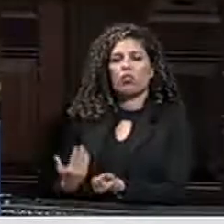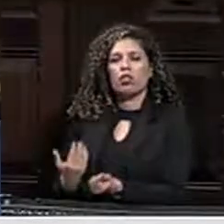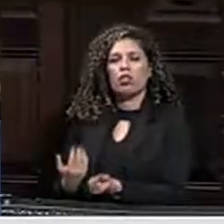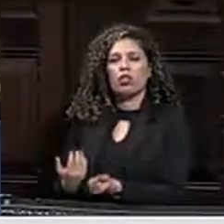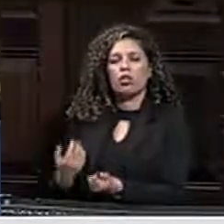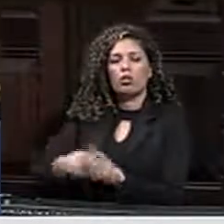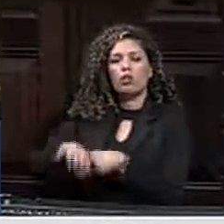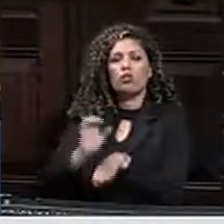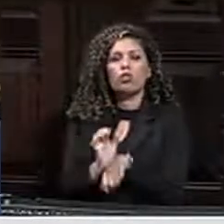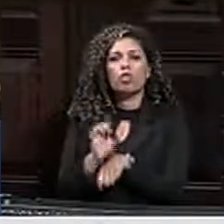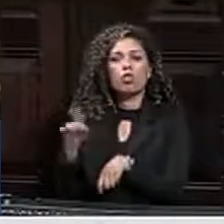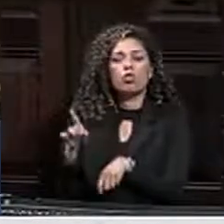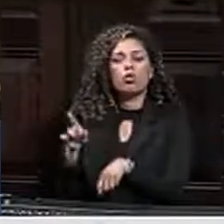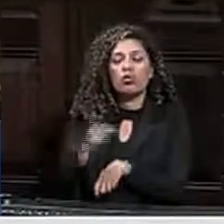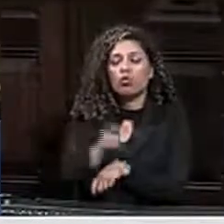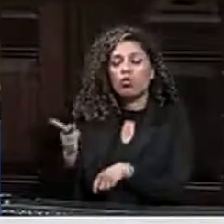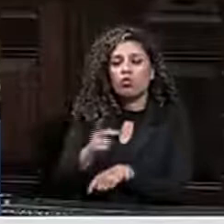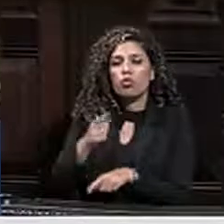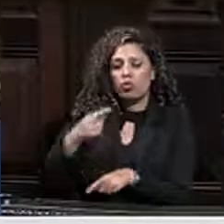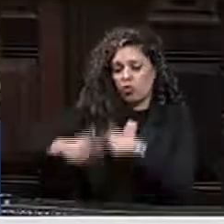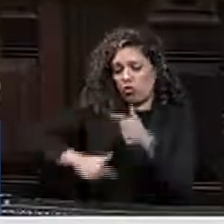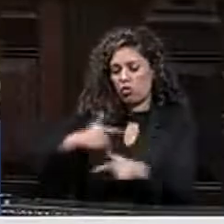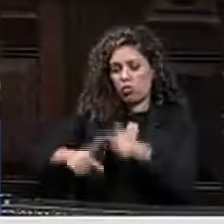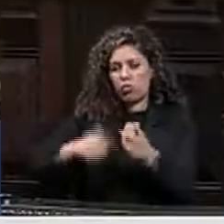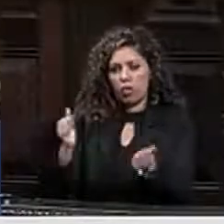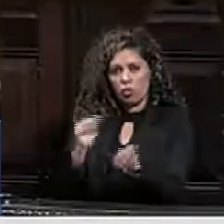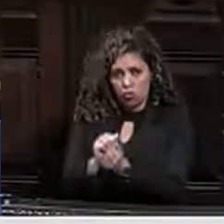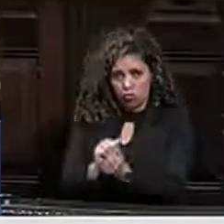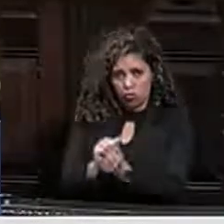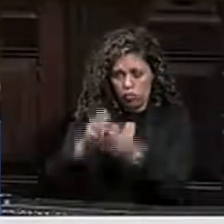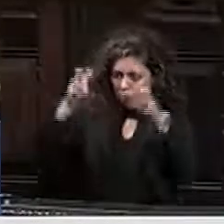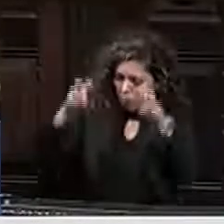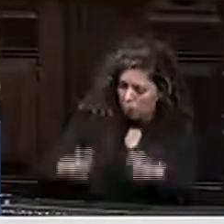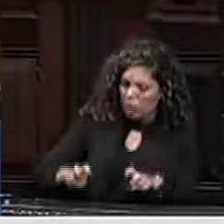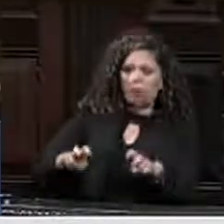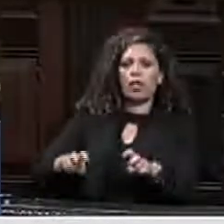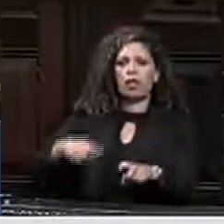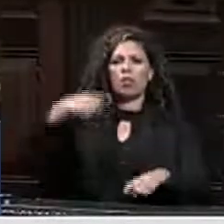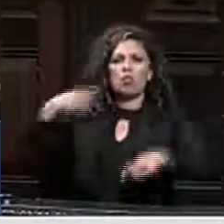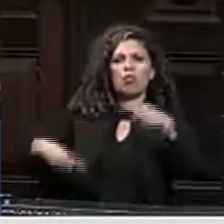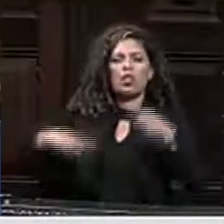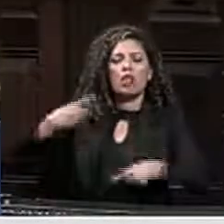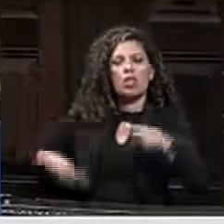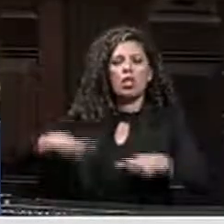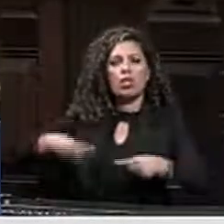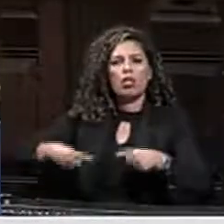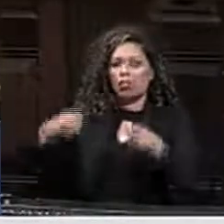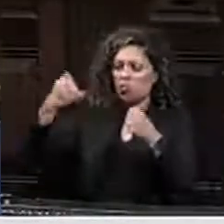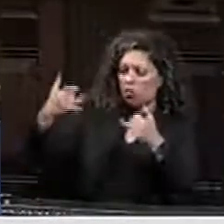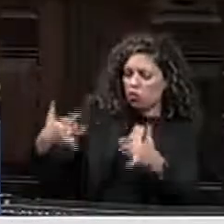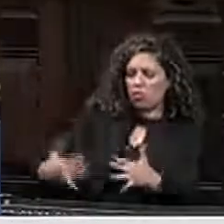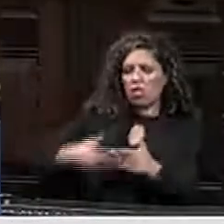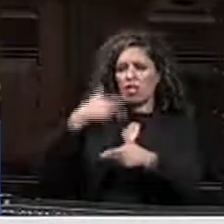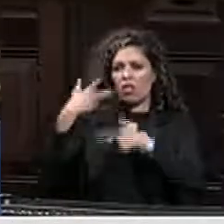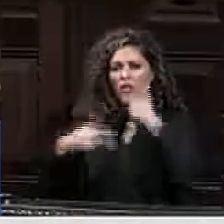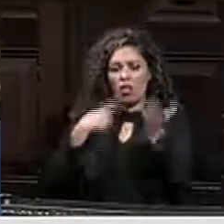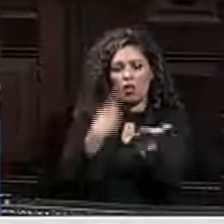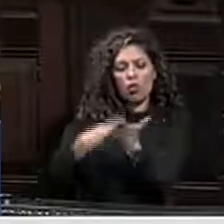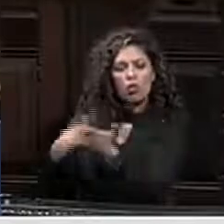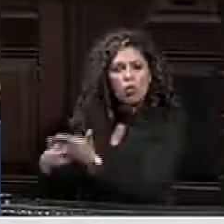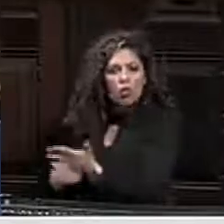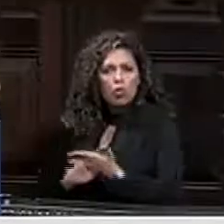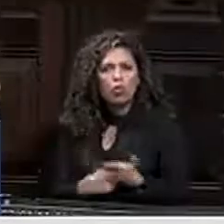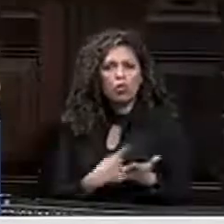ativa, então vamos exatamente começar a fazer o acerto de contas a partir daí. E